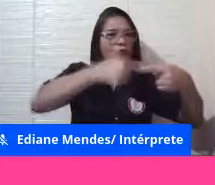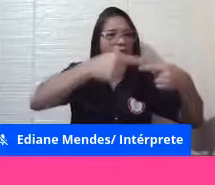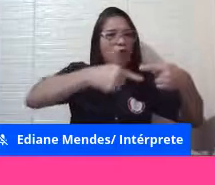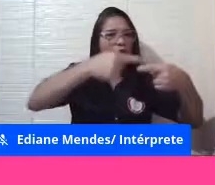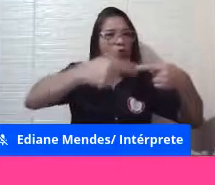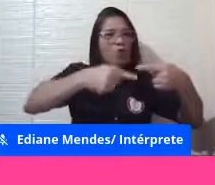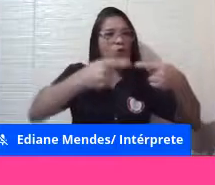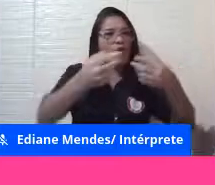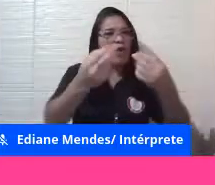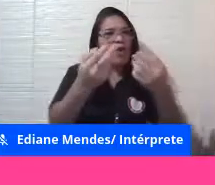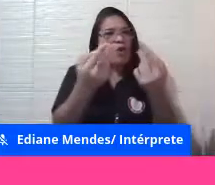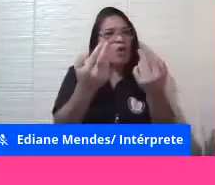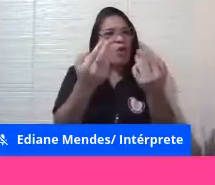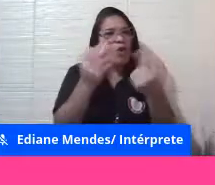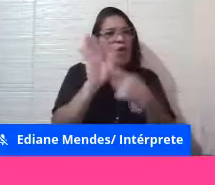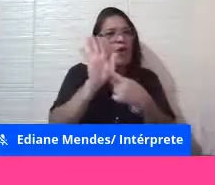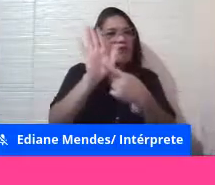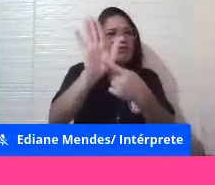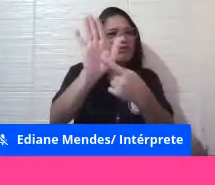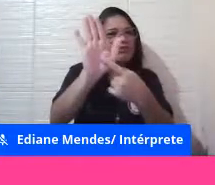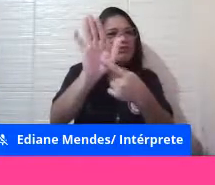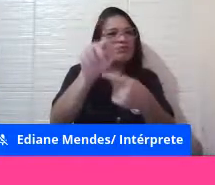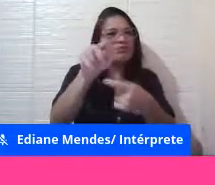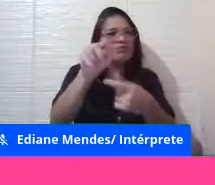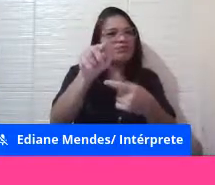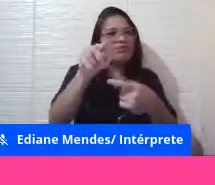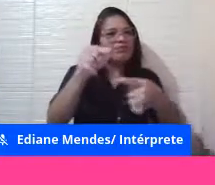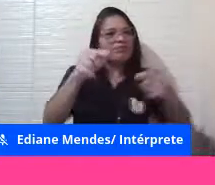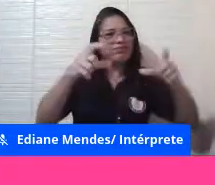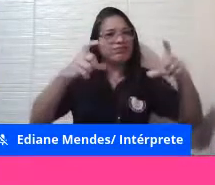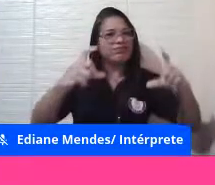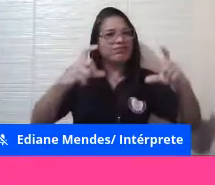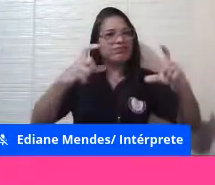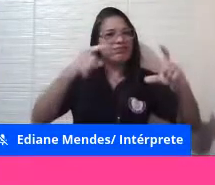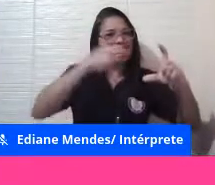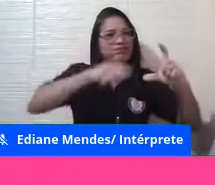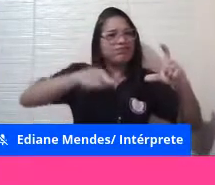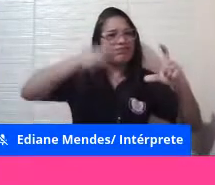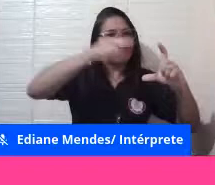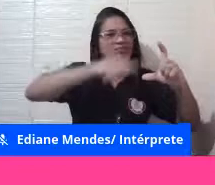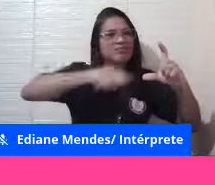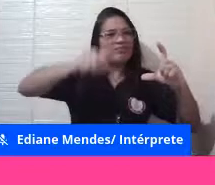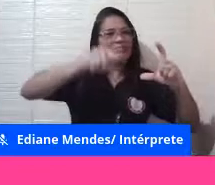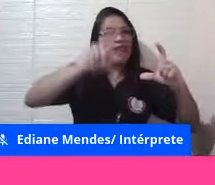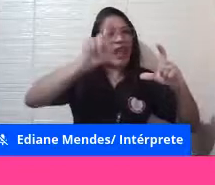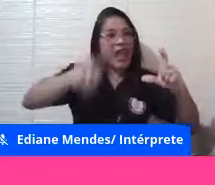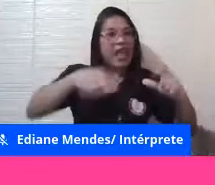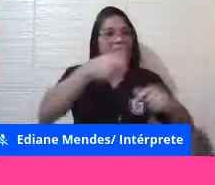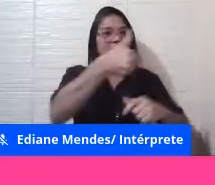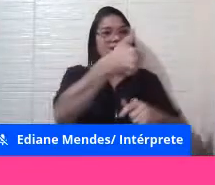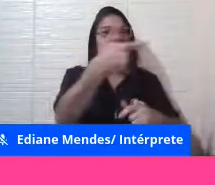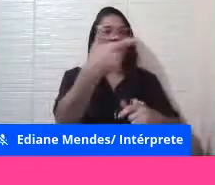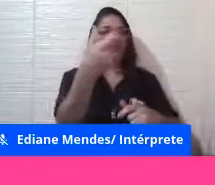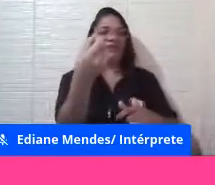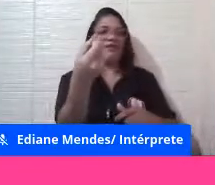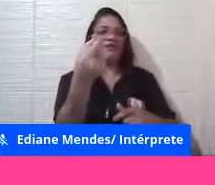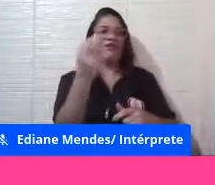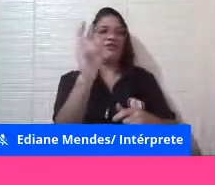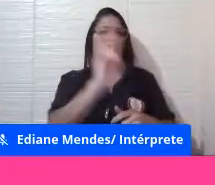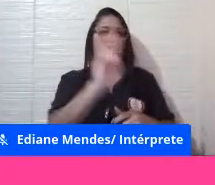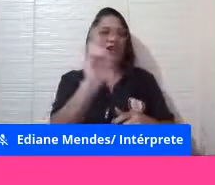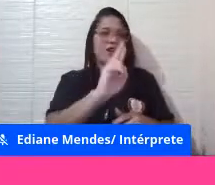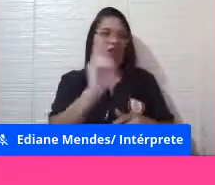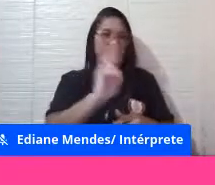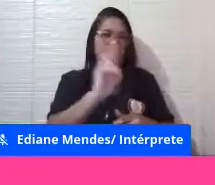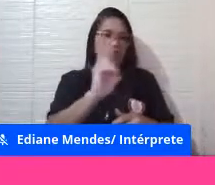rolo desse daqui custa na faixa de 100, 120 reais. Já um litro de resina, a gente